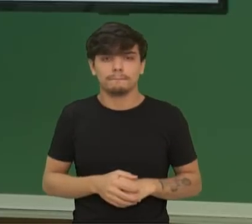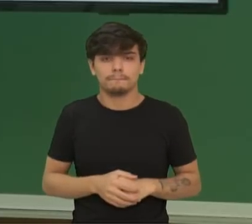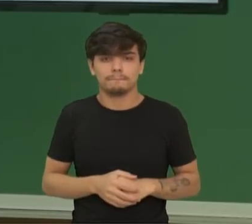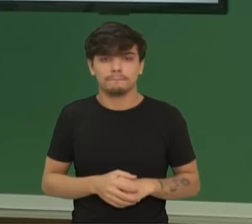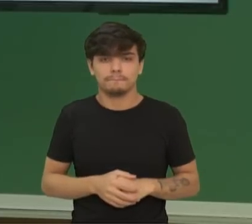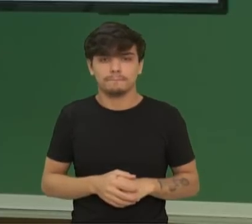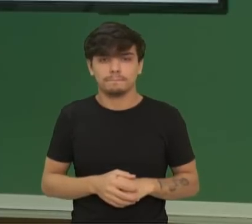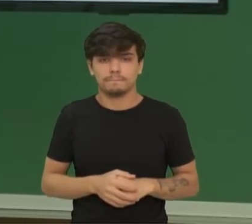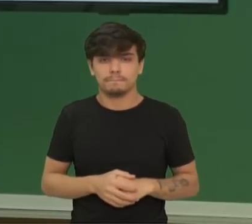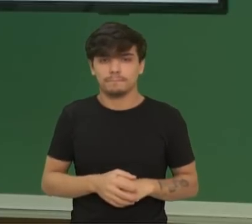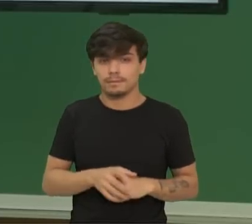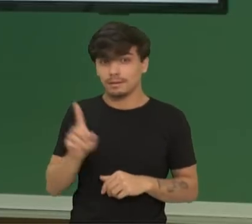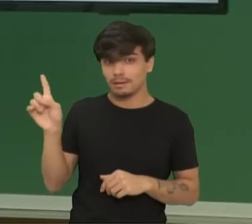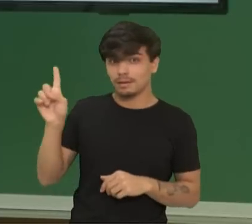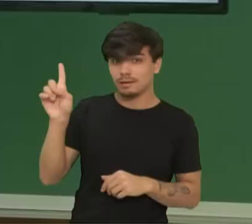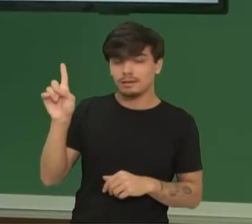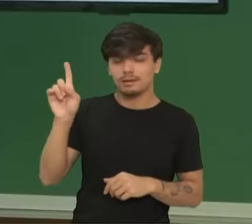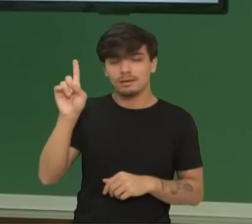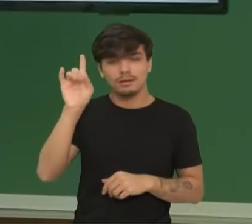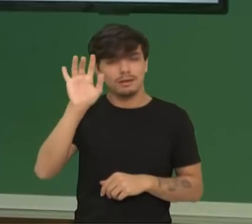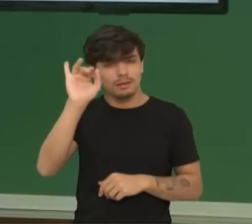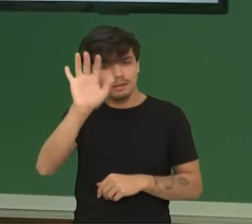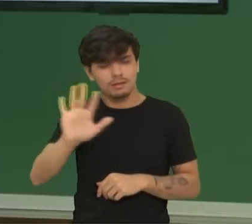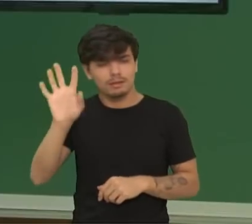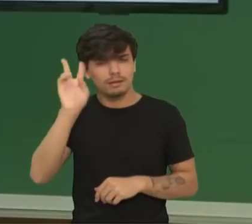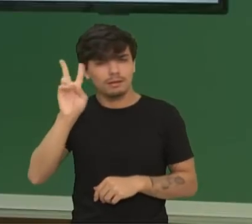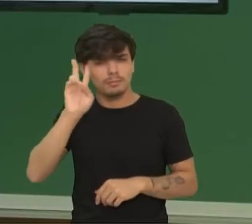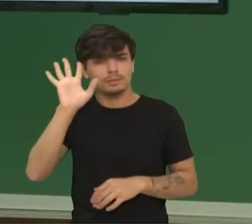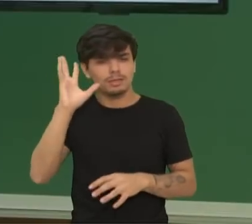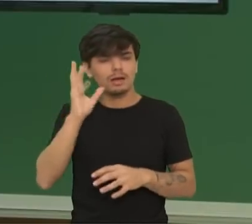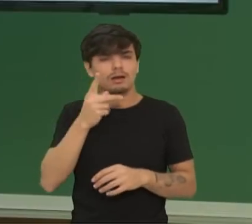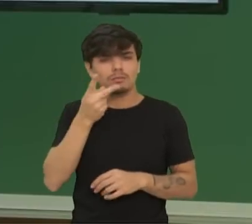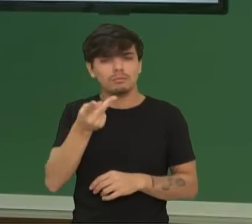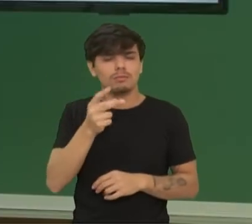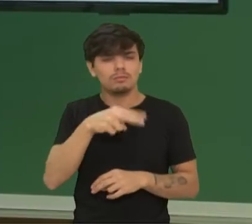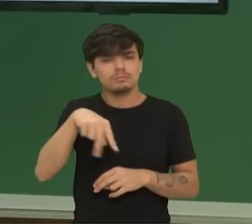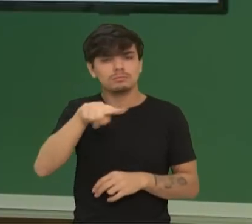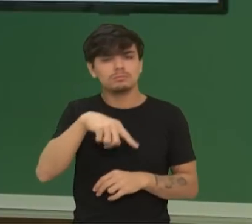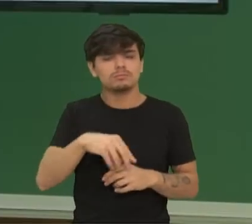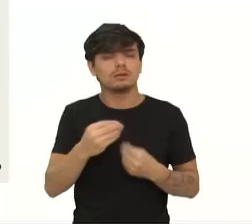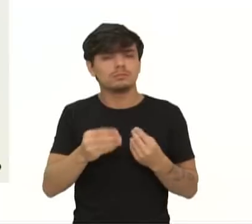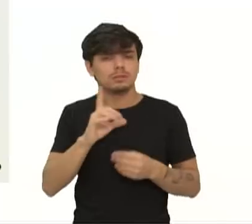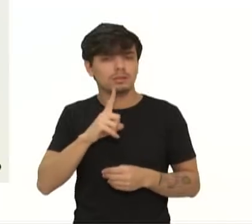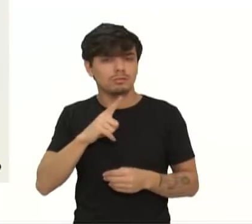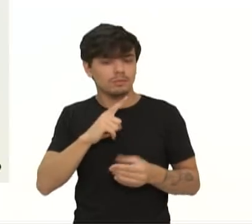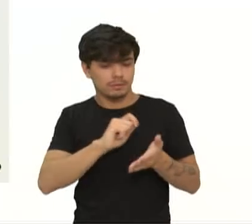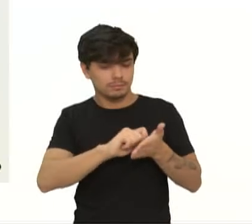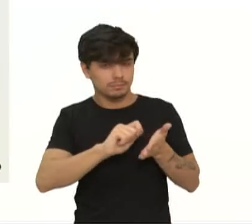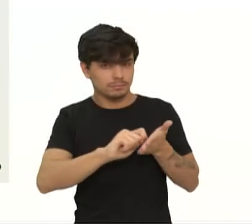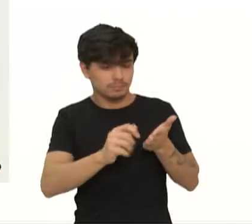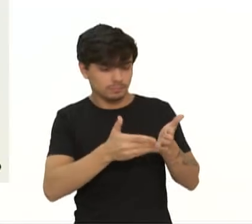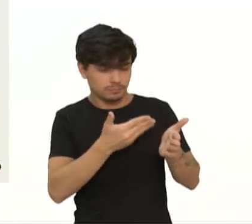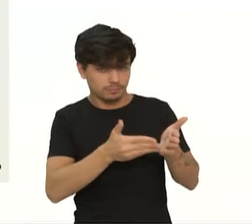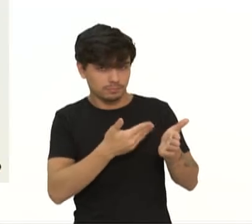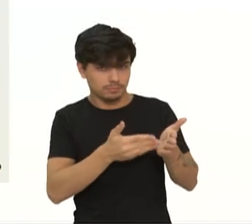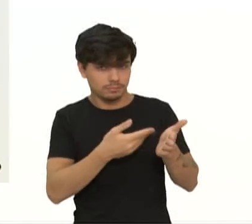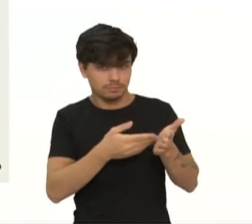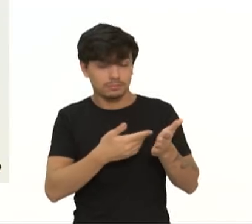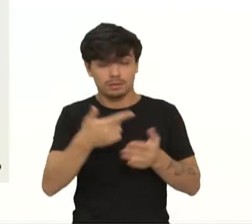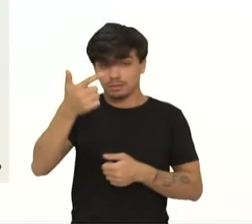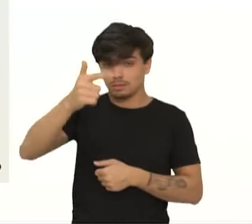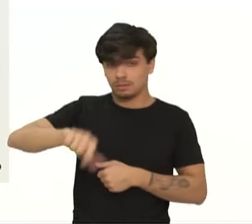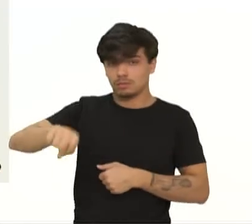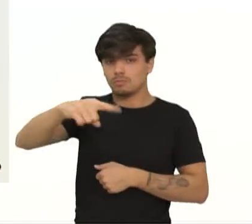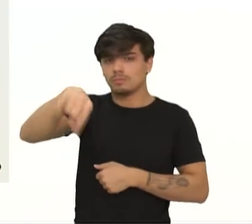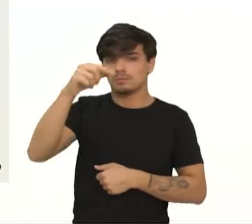Nosso desenhinho, lembra que a professora comentou com vocês que era bacana se vocês tivessem esse desenho no caderno? Olha lá, eu trouxe outra vez para